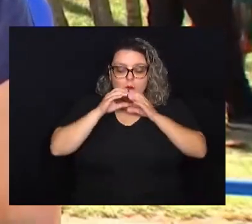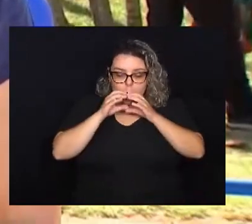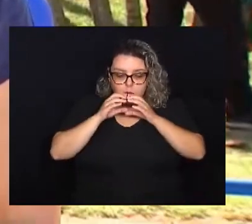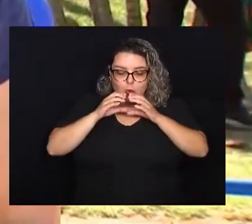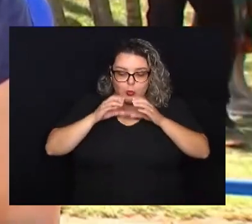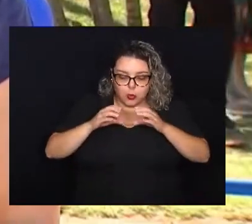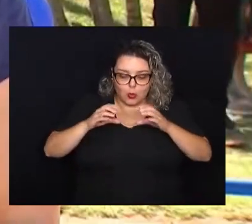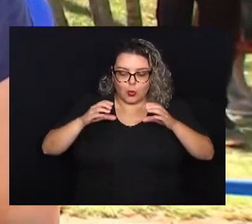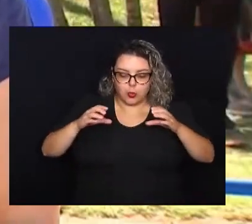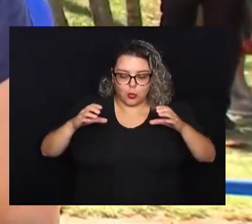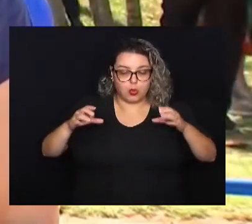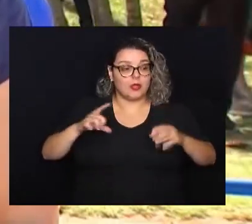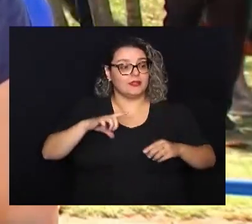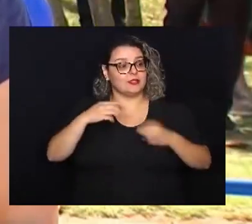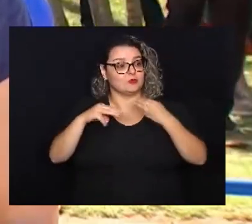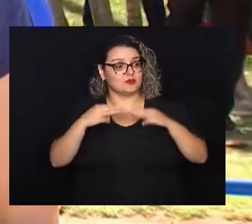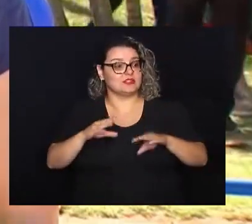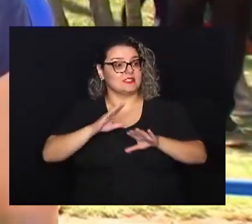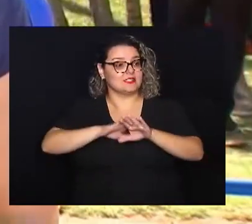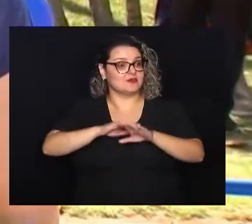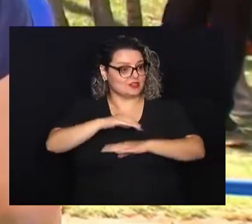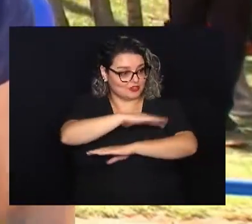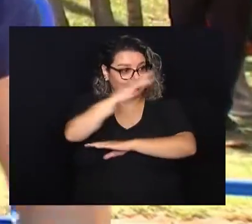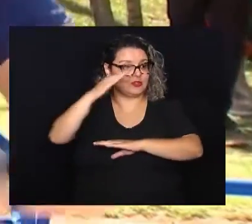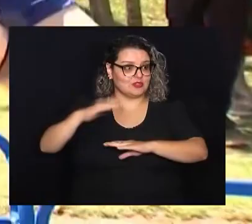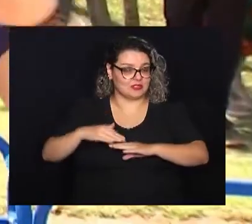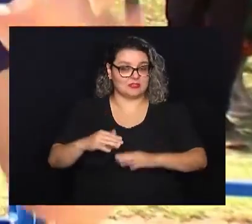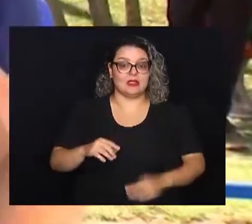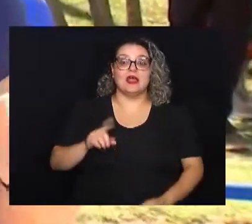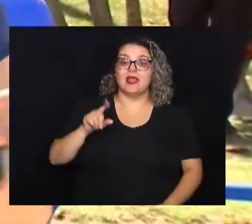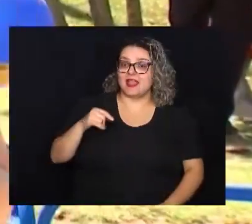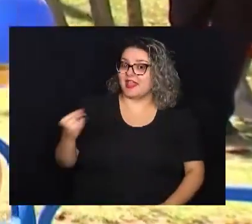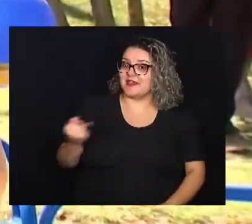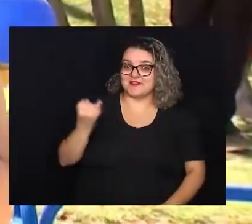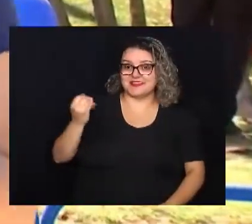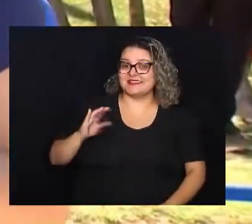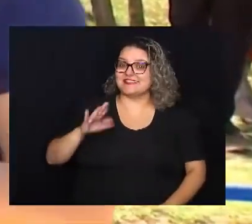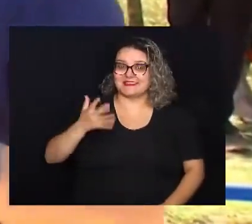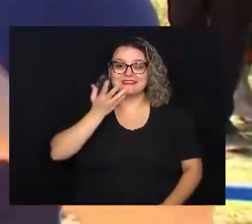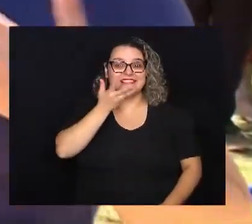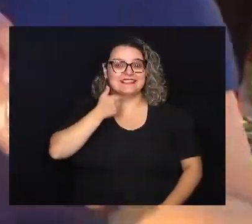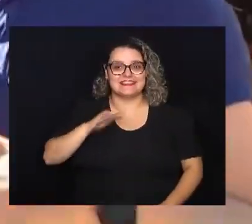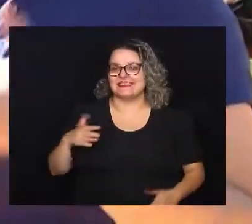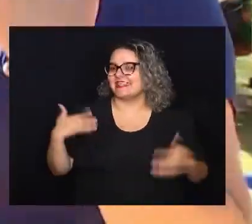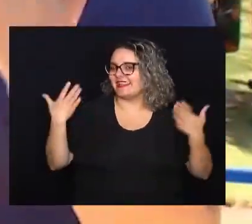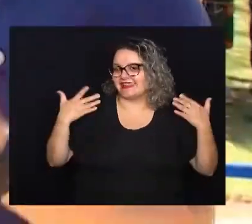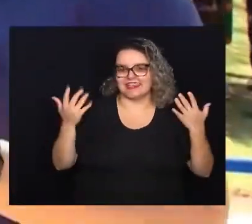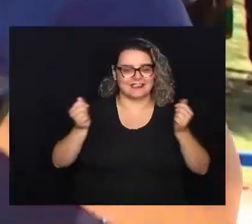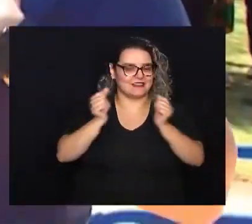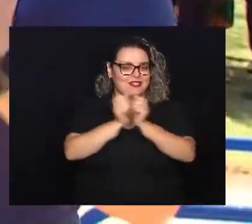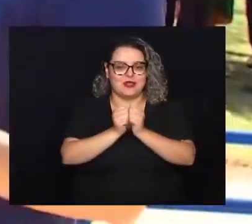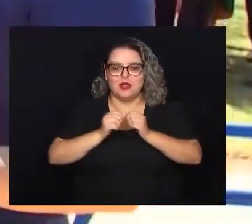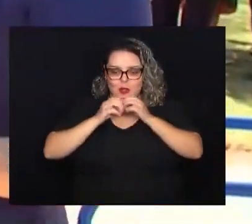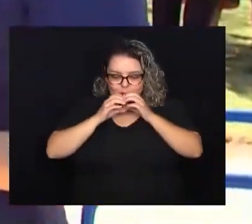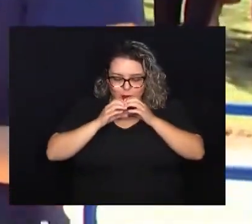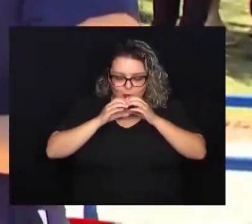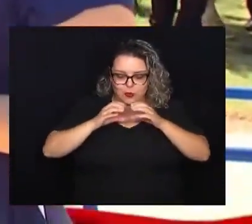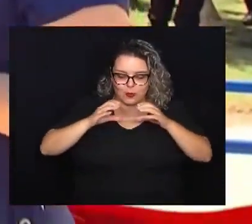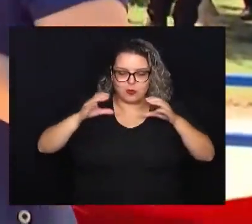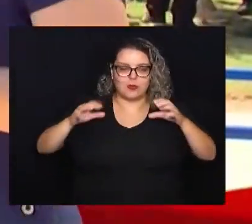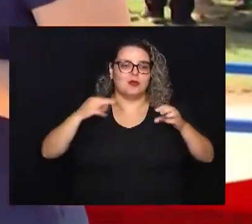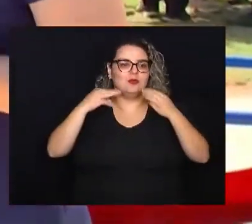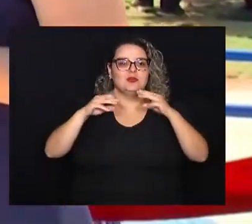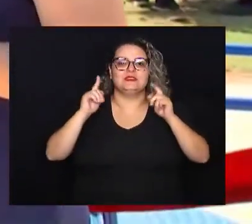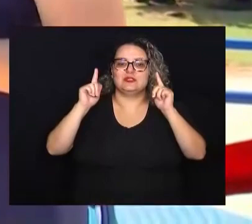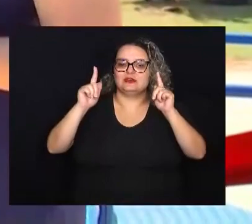Tem música essa atividade vai ser o dia todo é importante quando tem criança tem que ter alegria junto tem que ter bexiga tem que ter música tem que ter